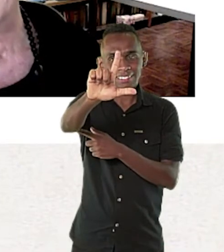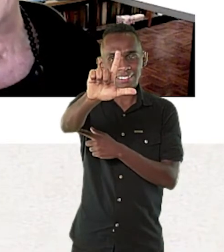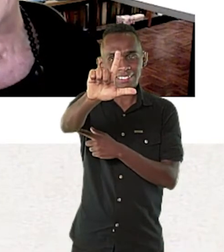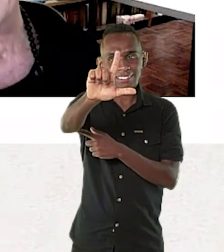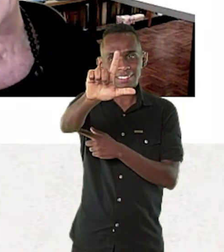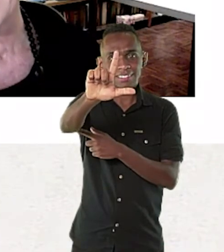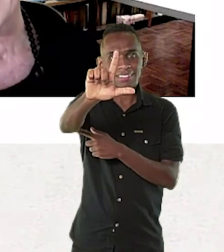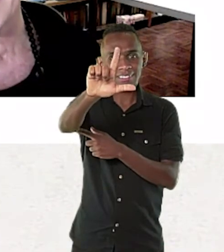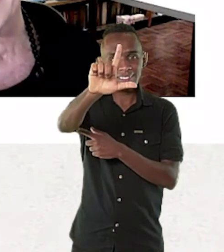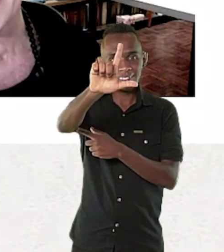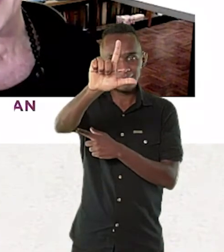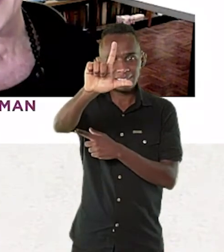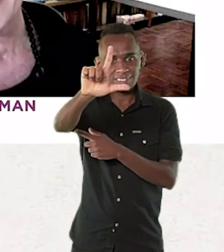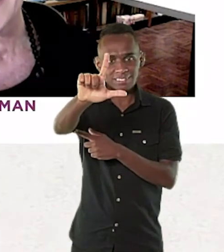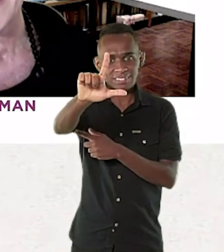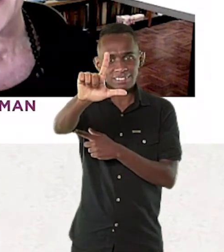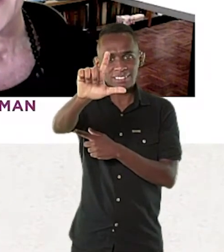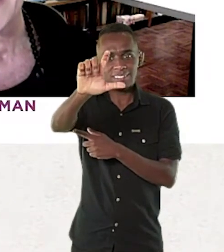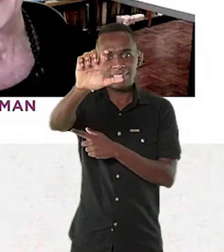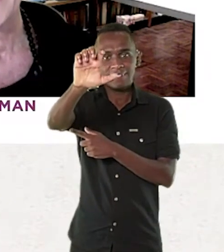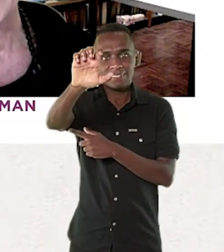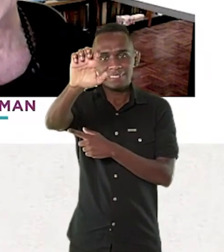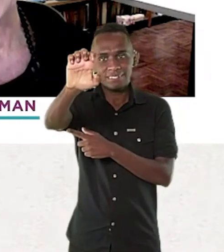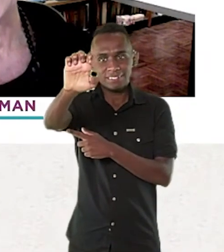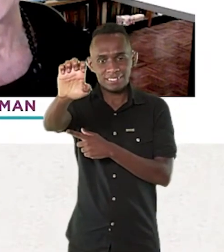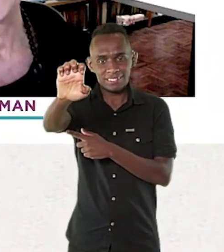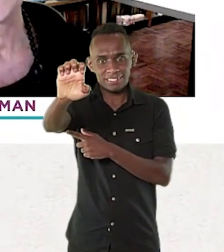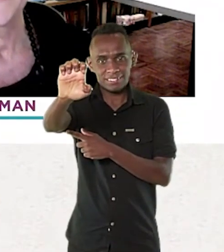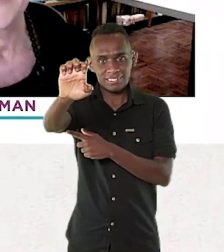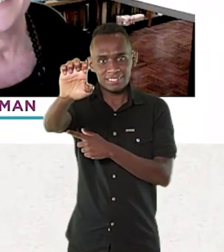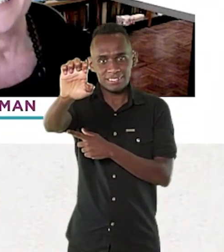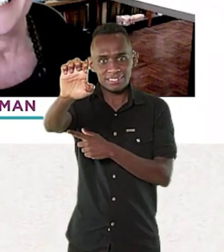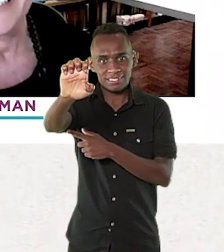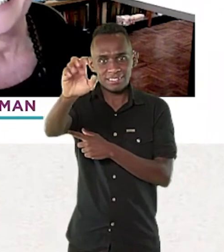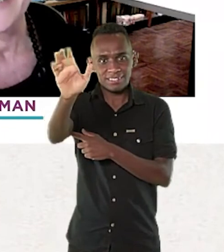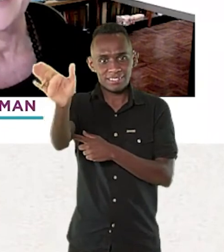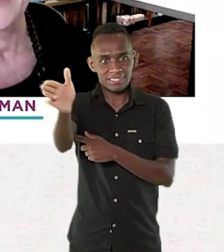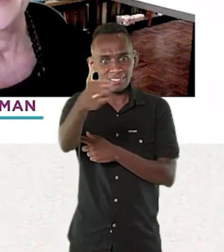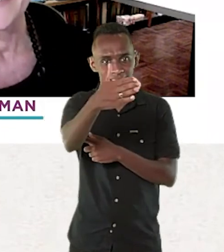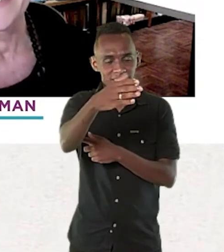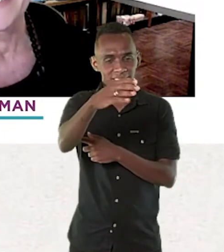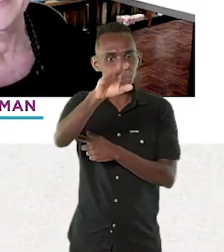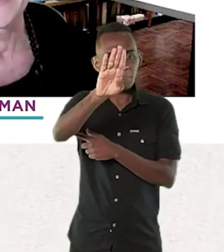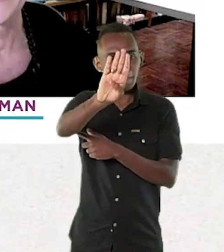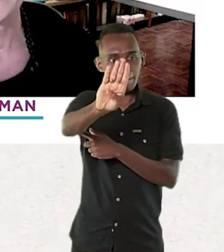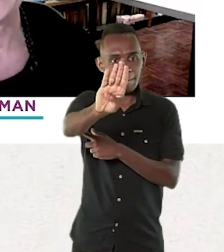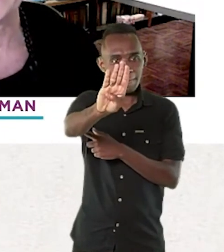da datilologia, como dizer o nome de Gisele Beigelman em Libras.